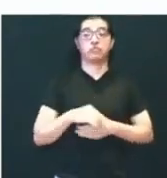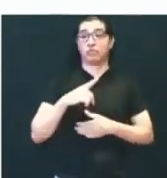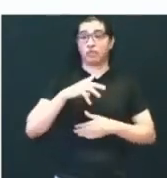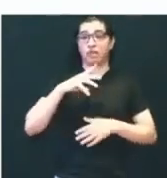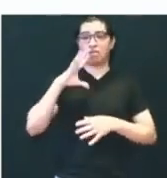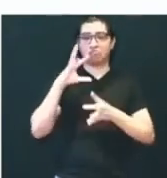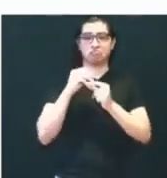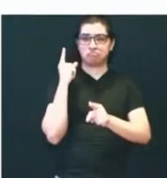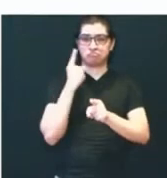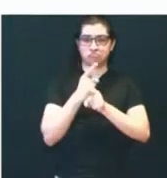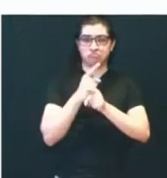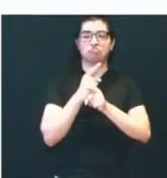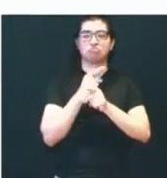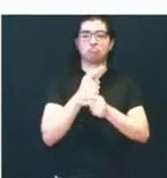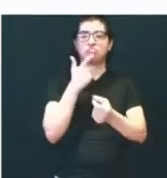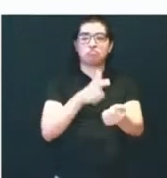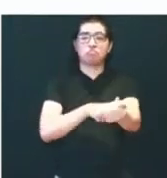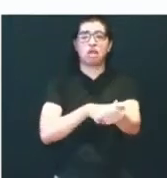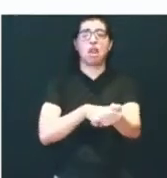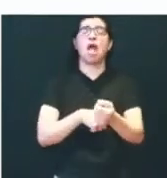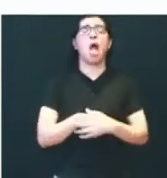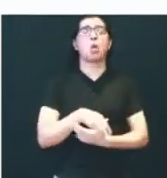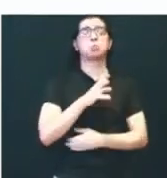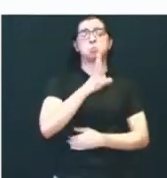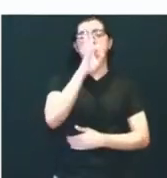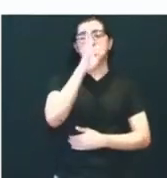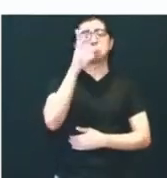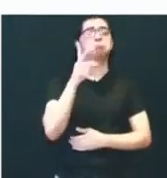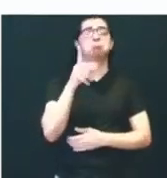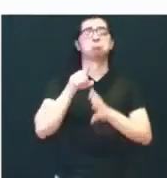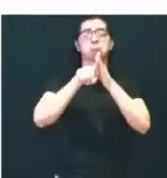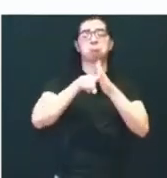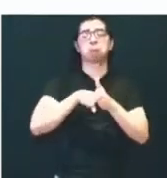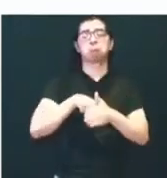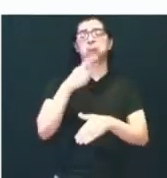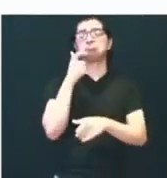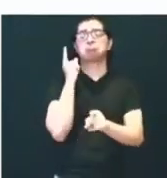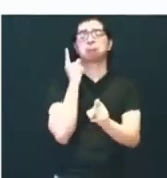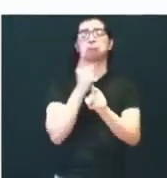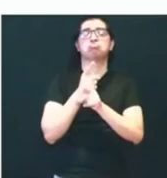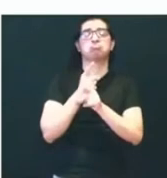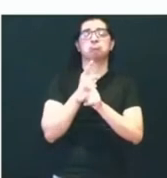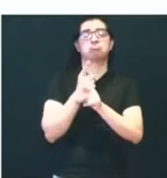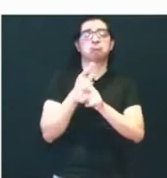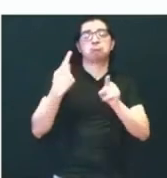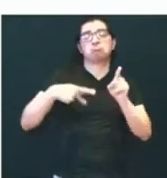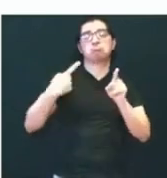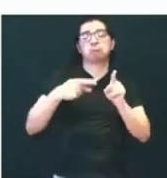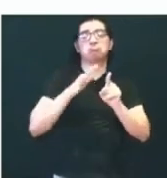ele fez um exame de sangue aleatoriamente, como parte de um check-up, como parte de uma avaliação